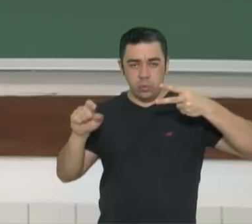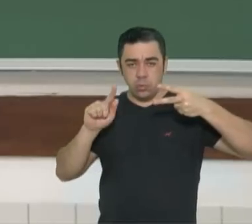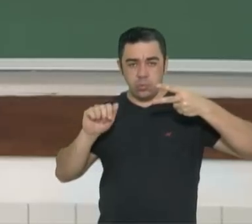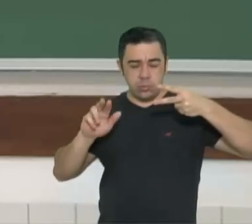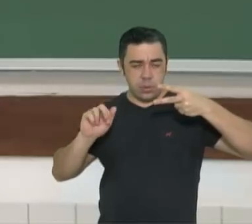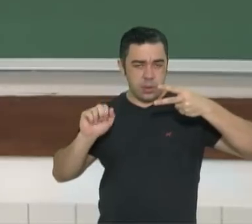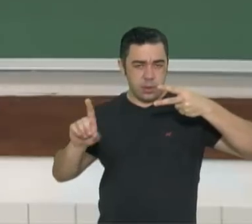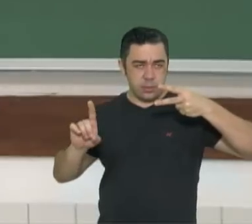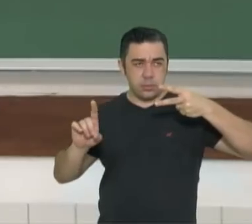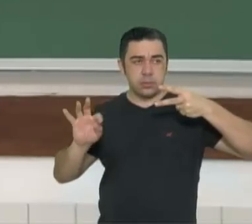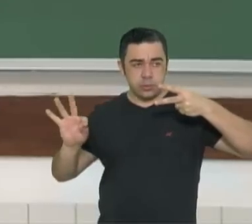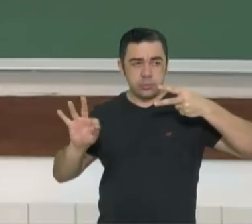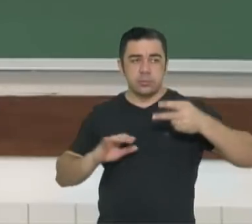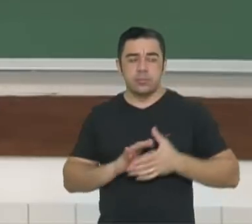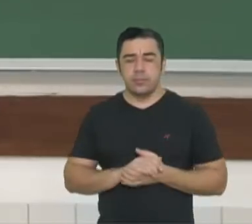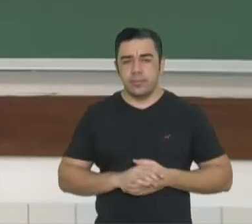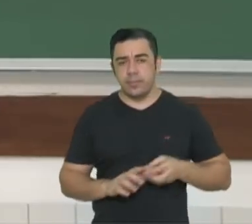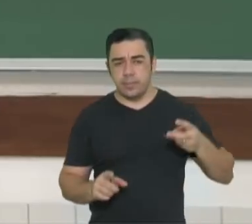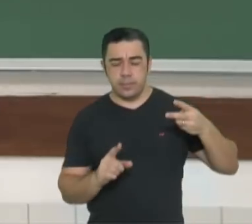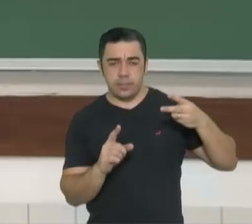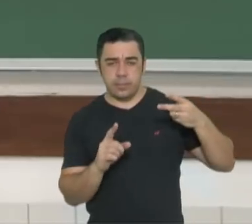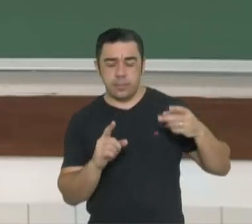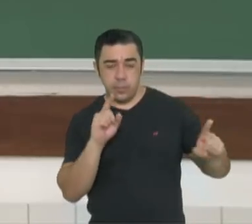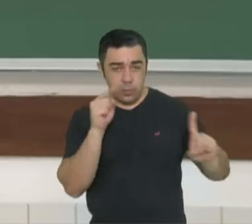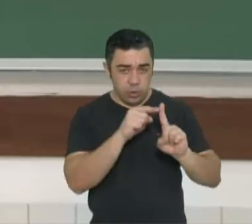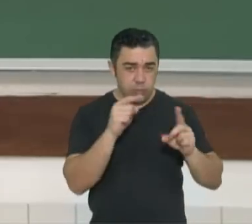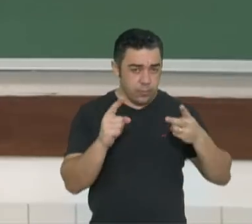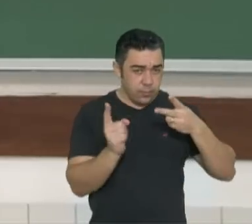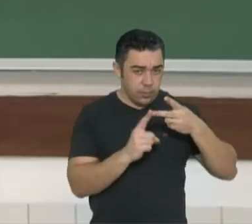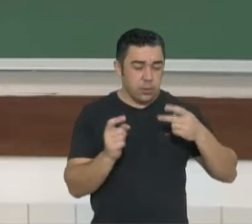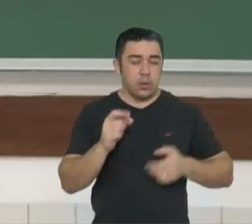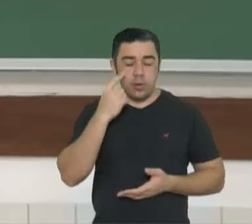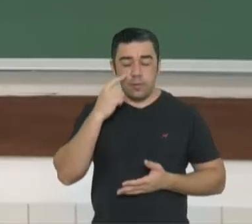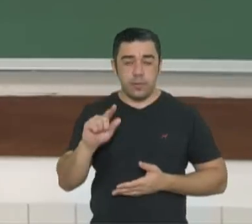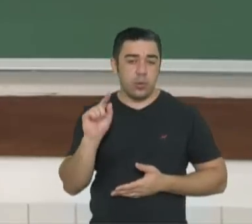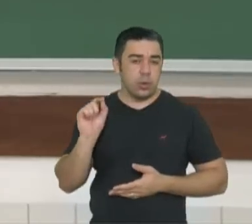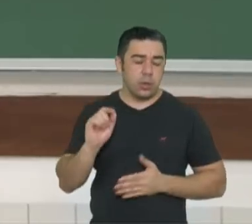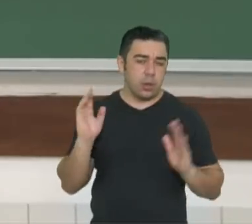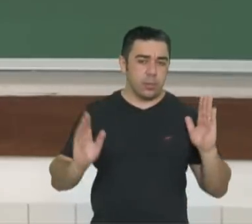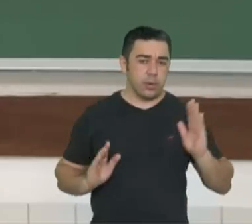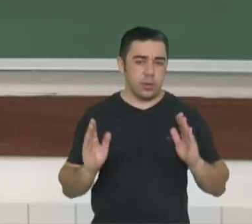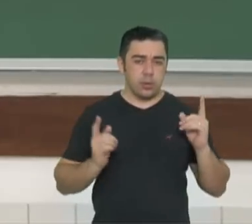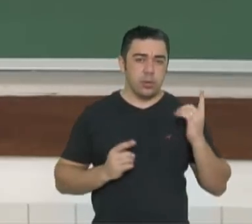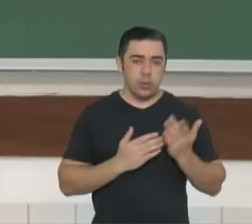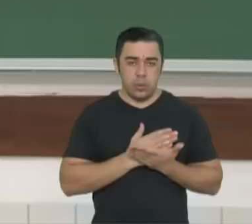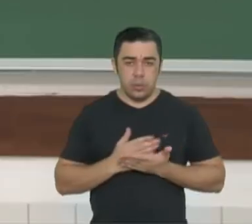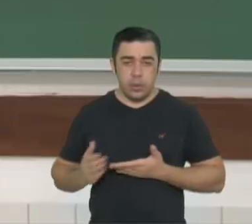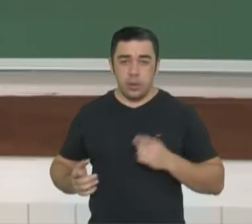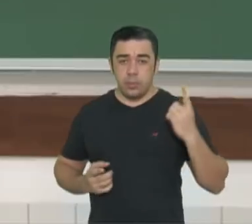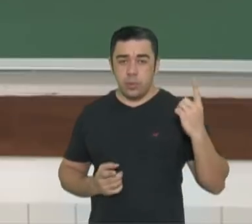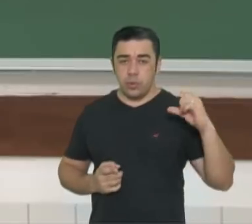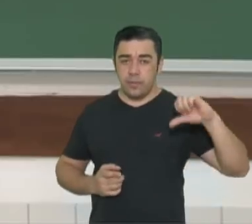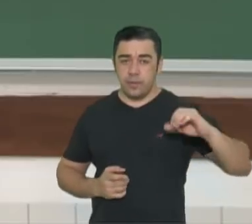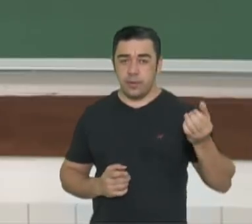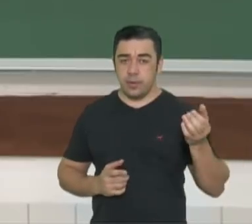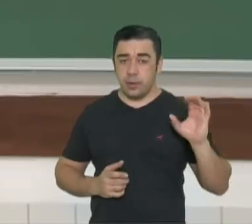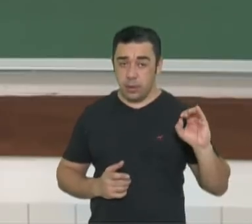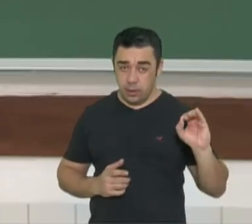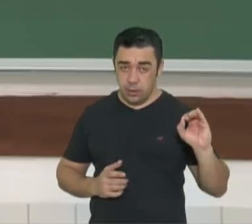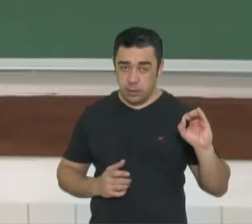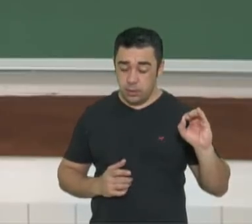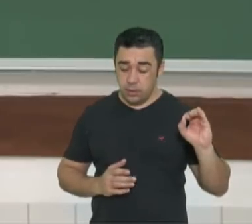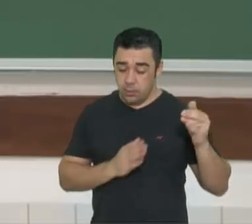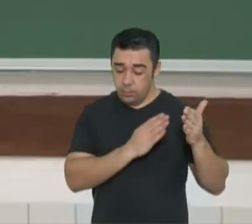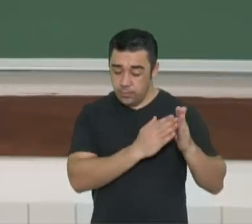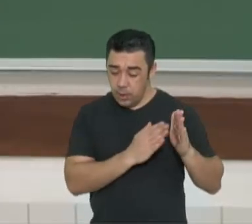momento histórico aí que o Brasil estava vivendo no início dos anos 60. Então nós vamos entender um pouquinho os acontecimentos aí